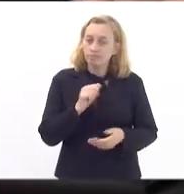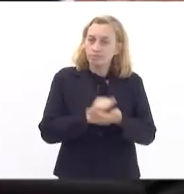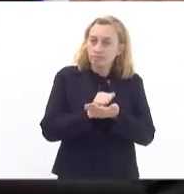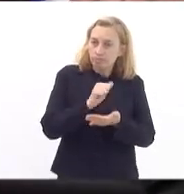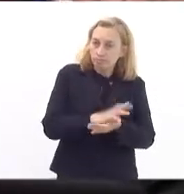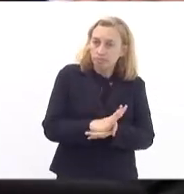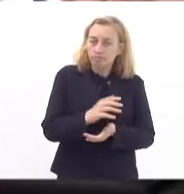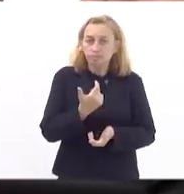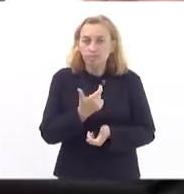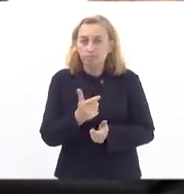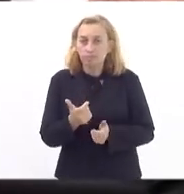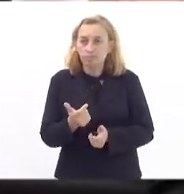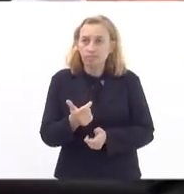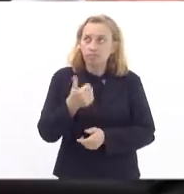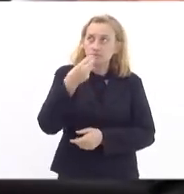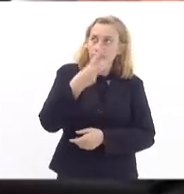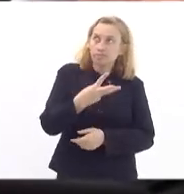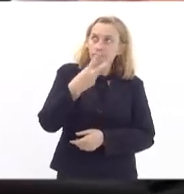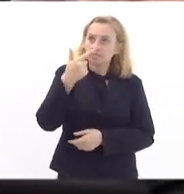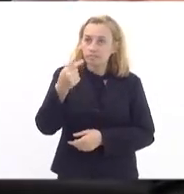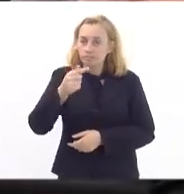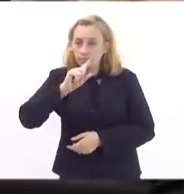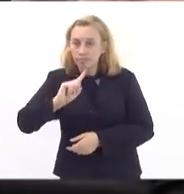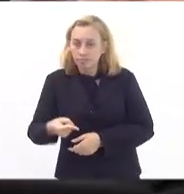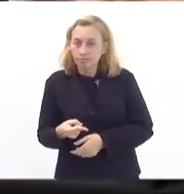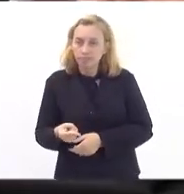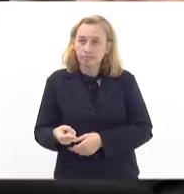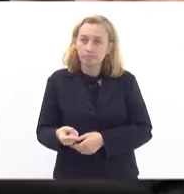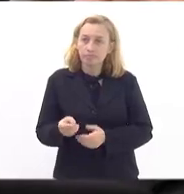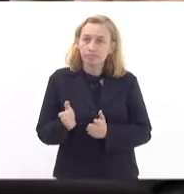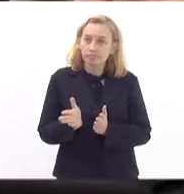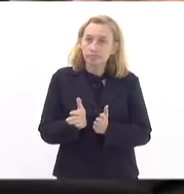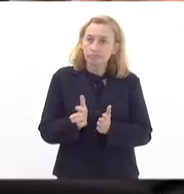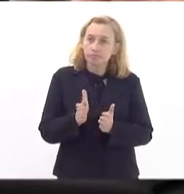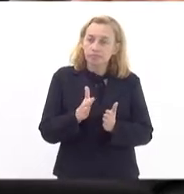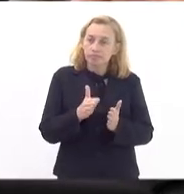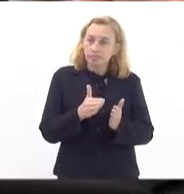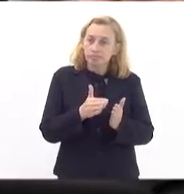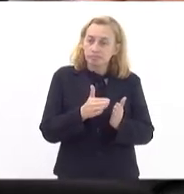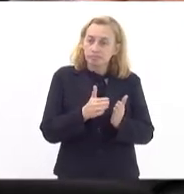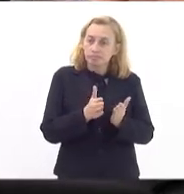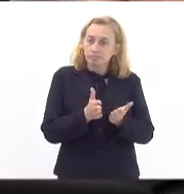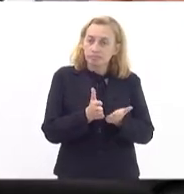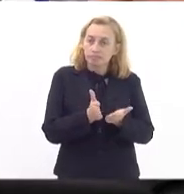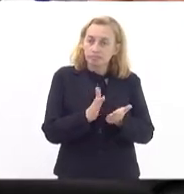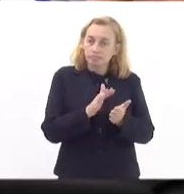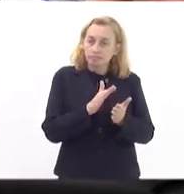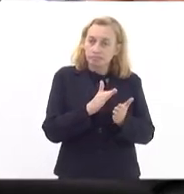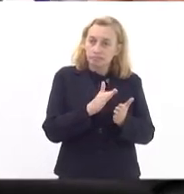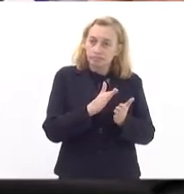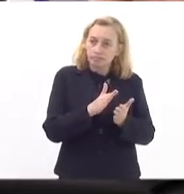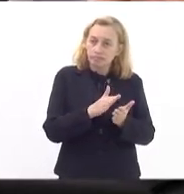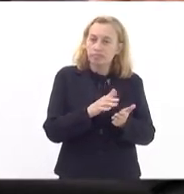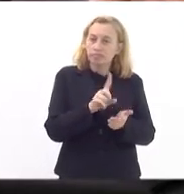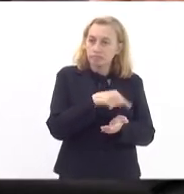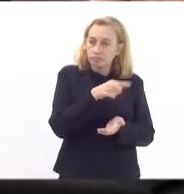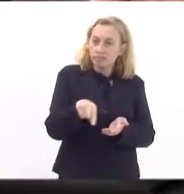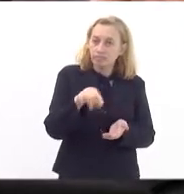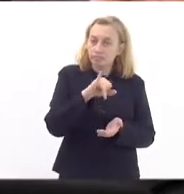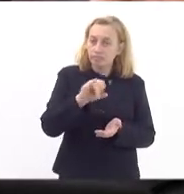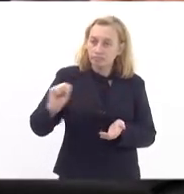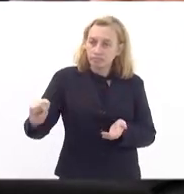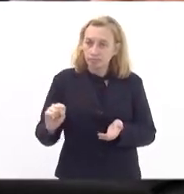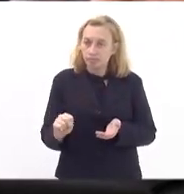multa muito alta de no mínimo trinta e sete mil a cassação e cancelamento da inscrição de cms um banco de dados